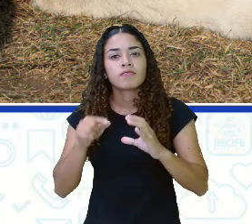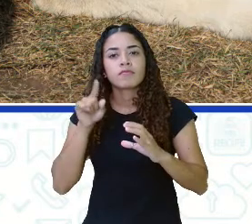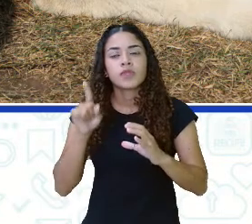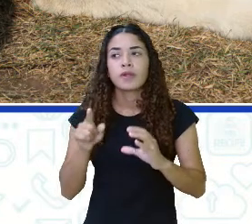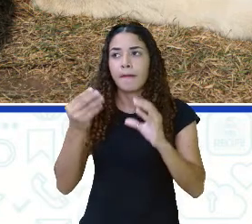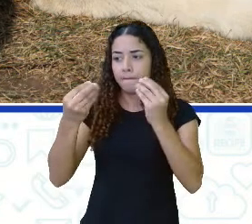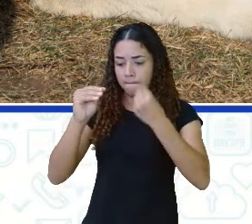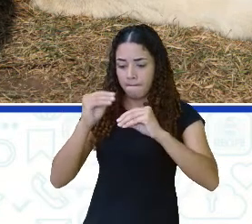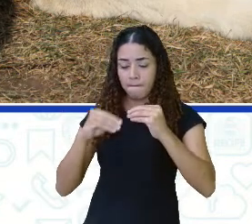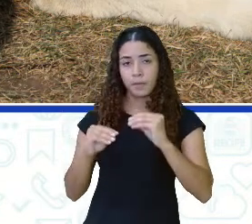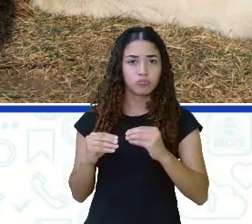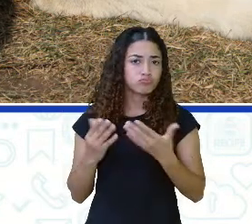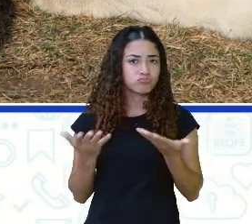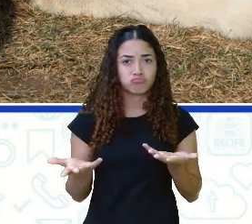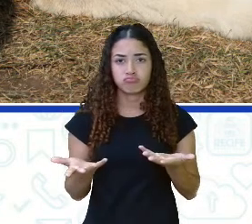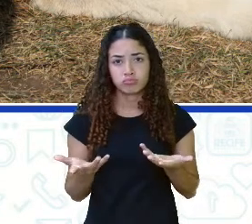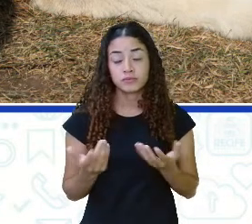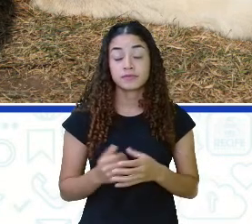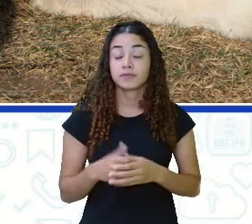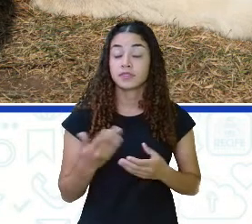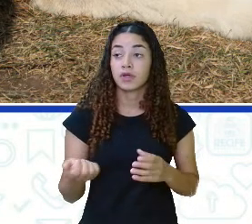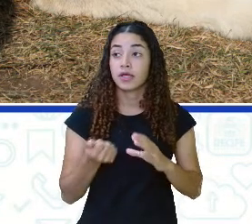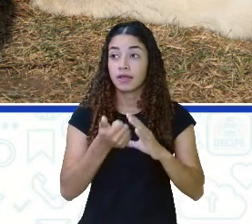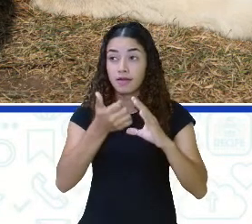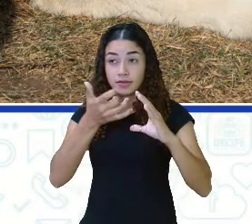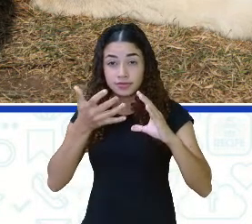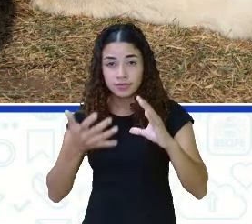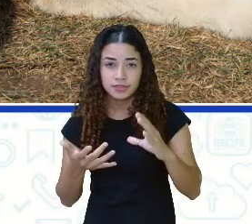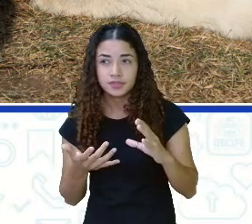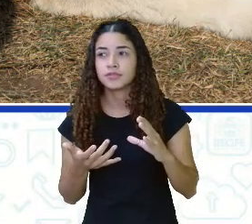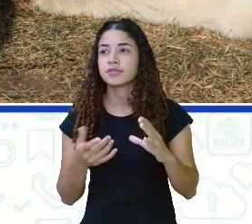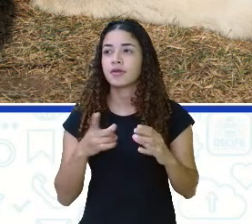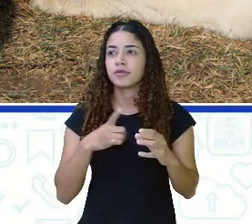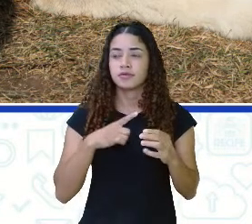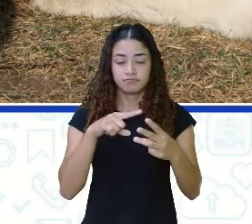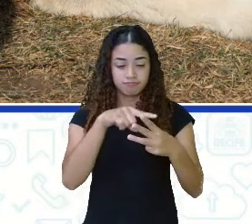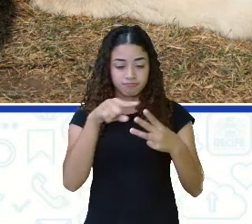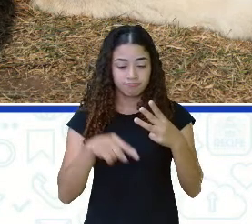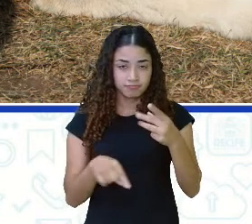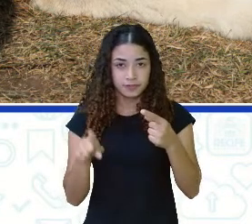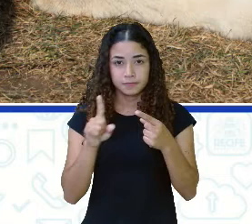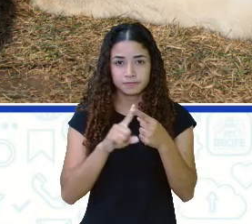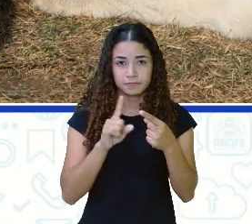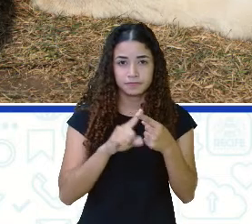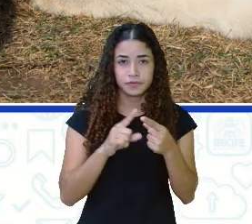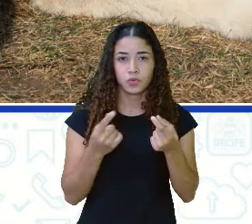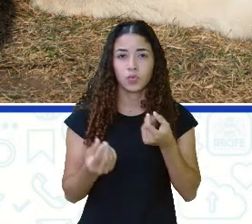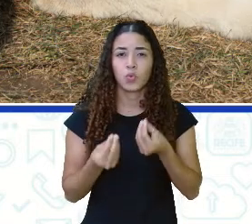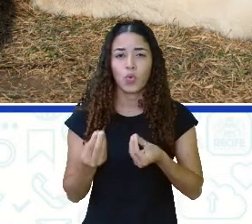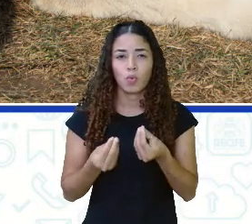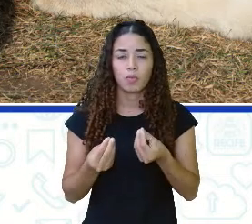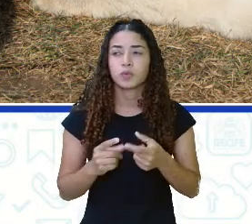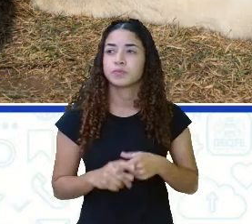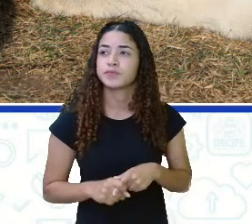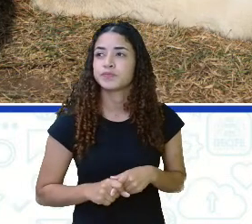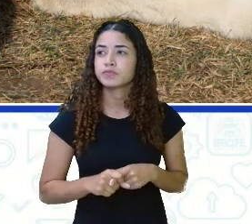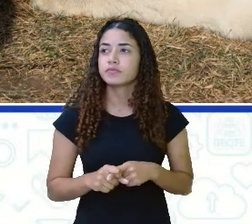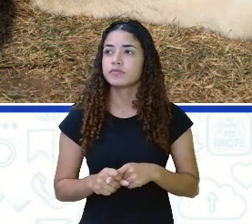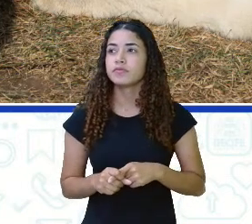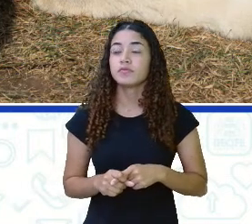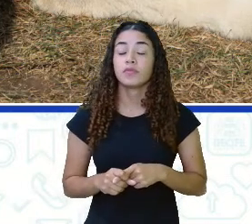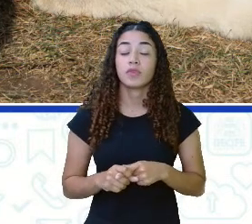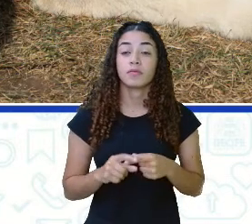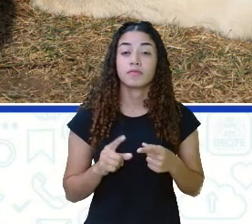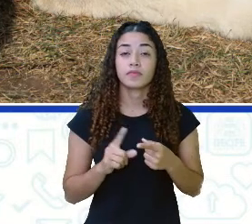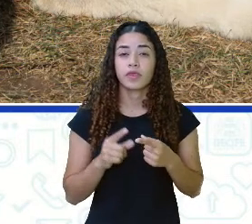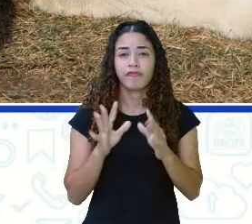lá pra gente, ó? As características para haver a seleção natural são geralmente herdáveis. Então, é como se